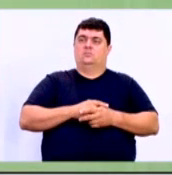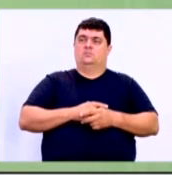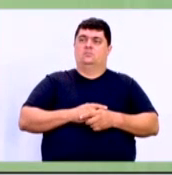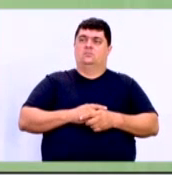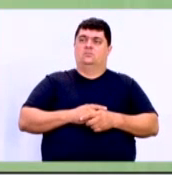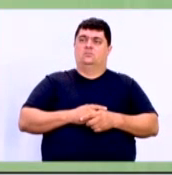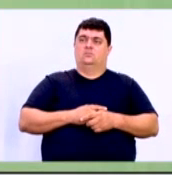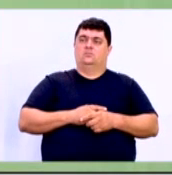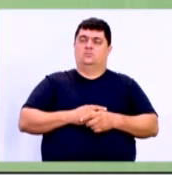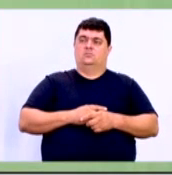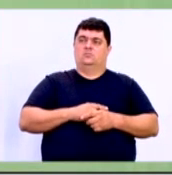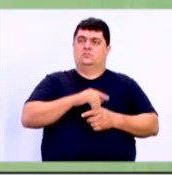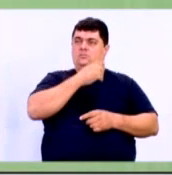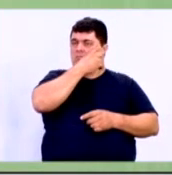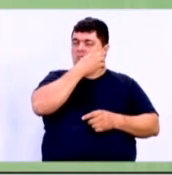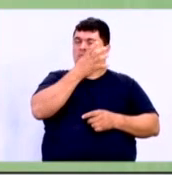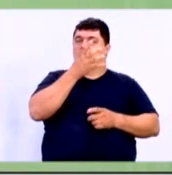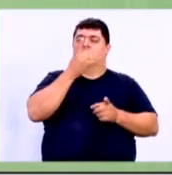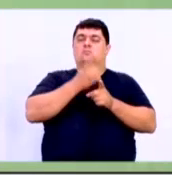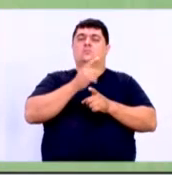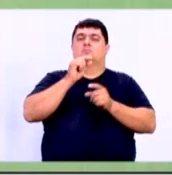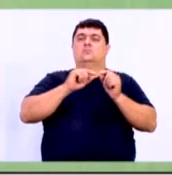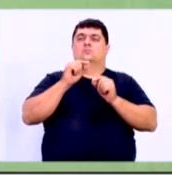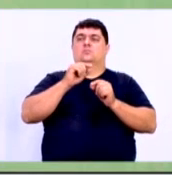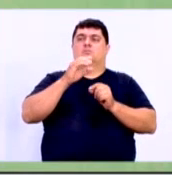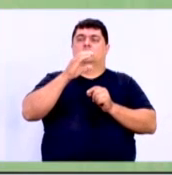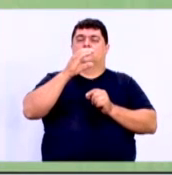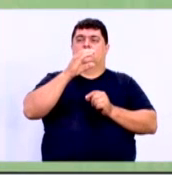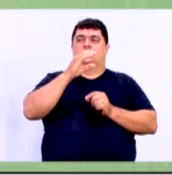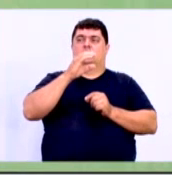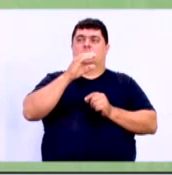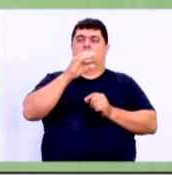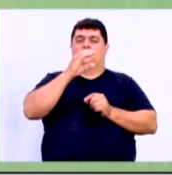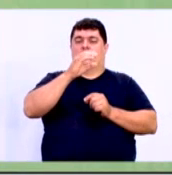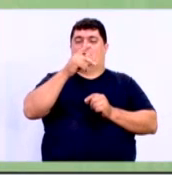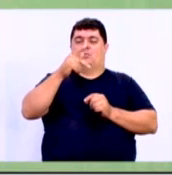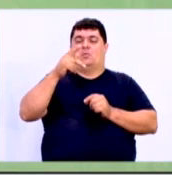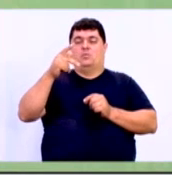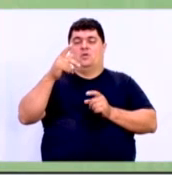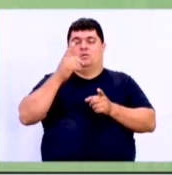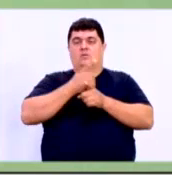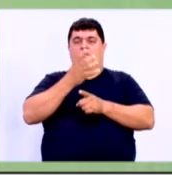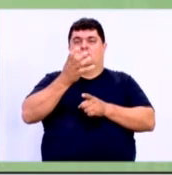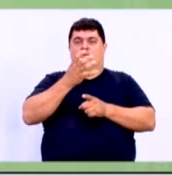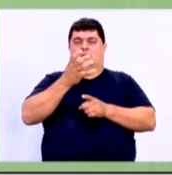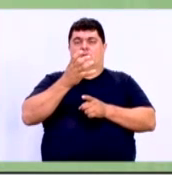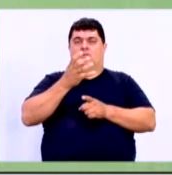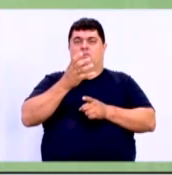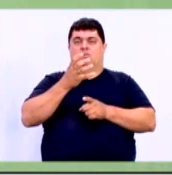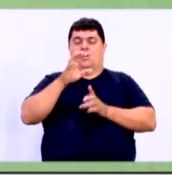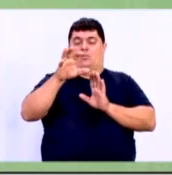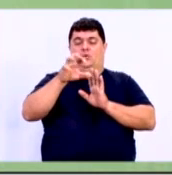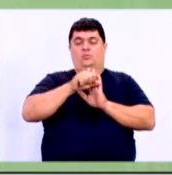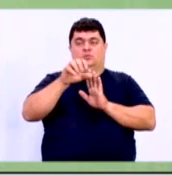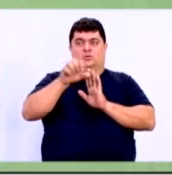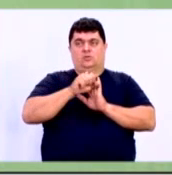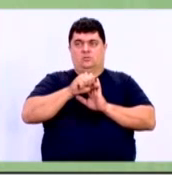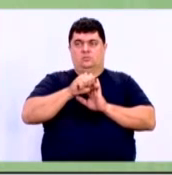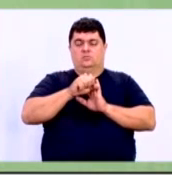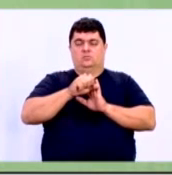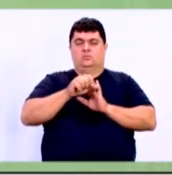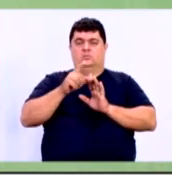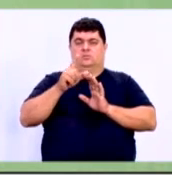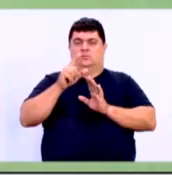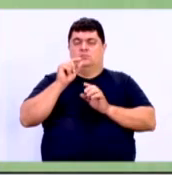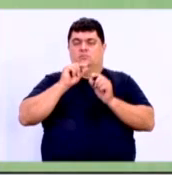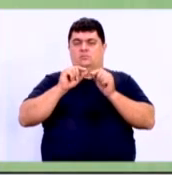mais lento agora. O que eu quero achar? O custo do produto produzido. É por absorção, professor. Absorção, o que eu